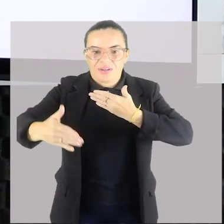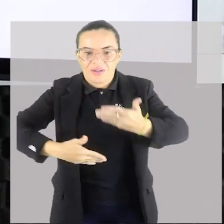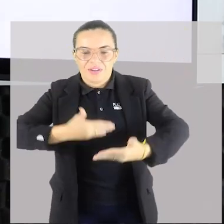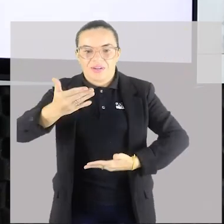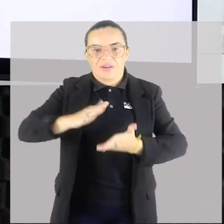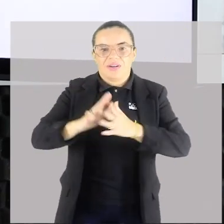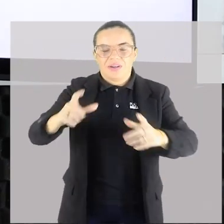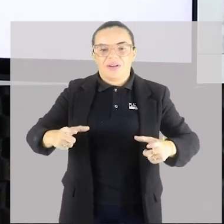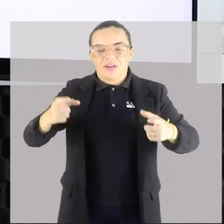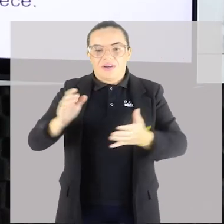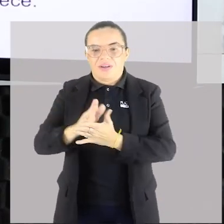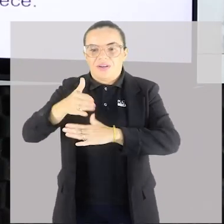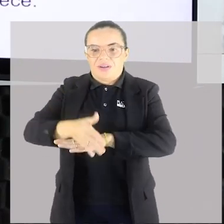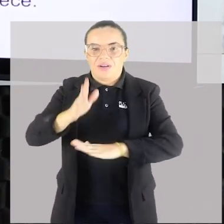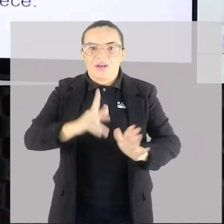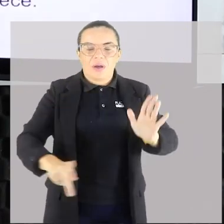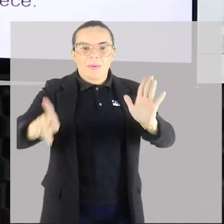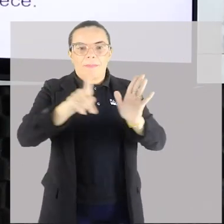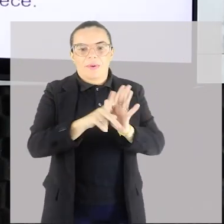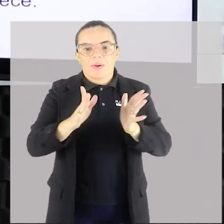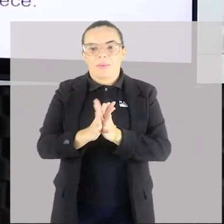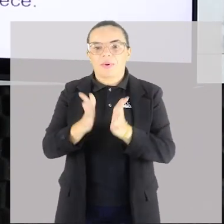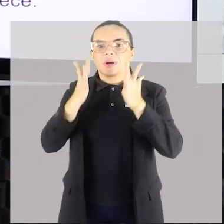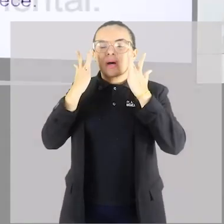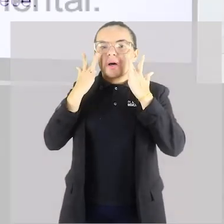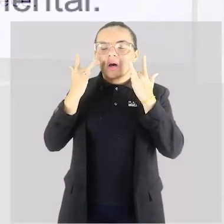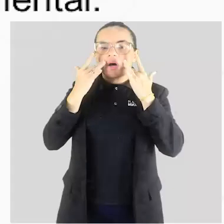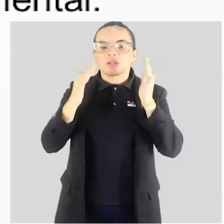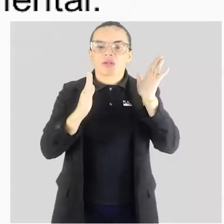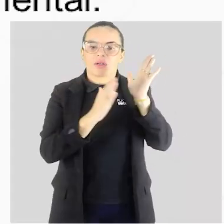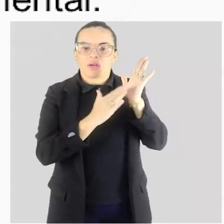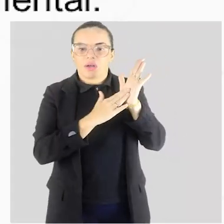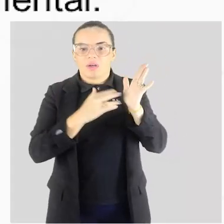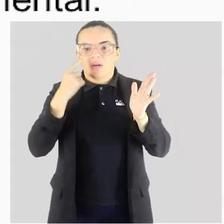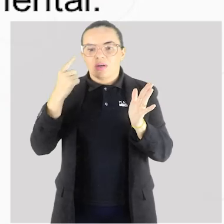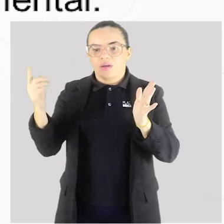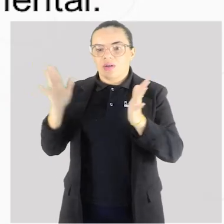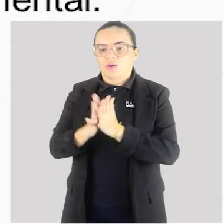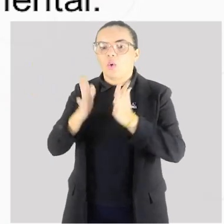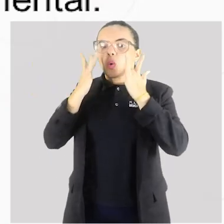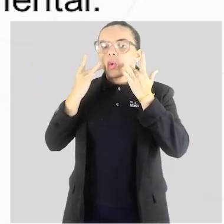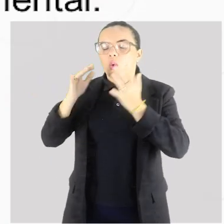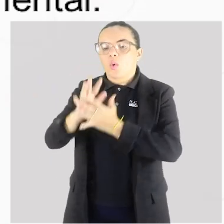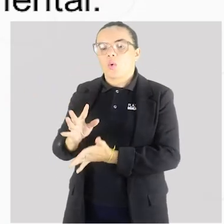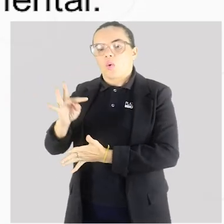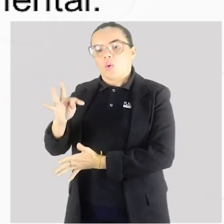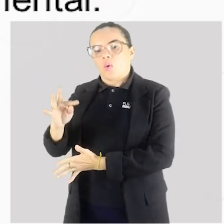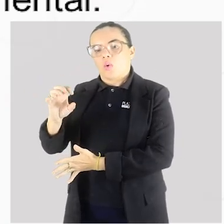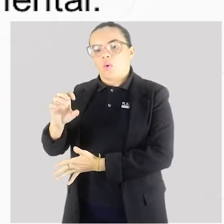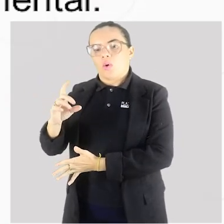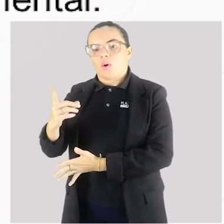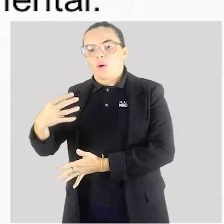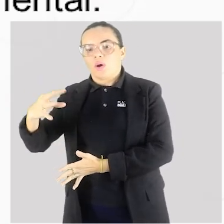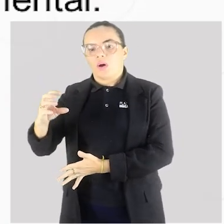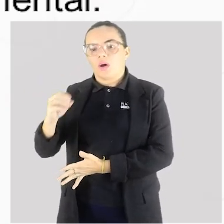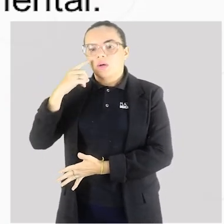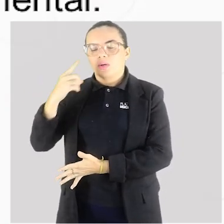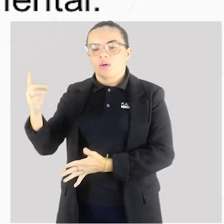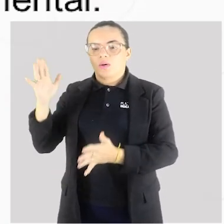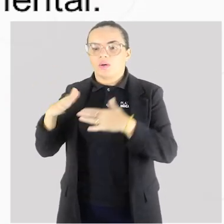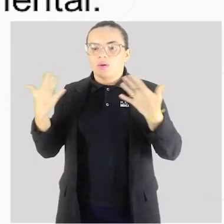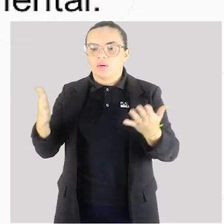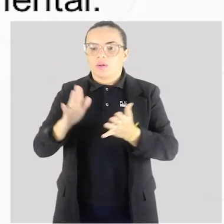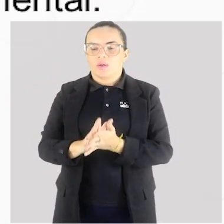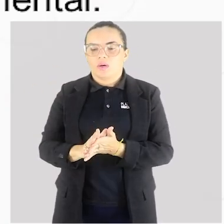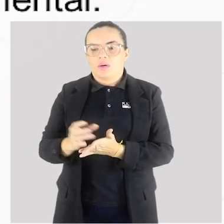torna-se parte integrante da própria obra. No teatro, o happening ele vai ganhando um contexto até mais interessante,